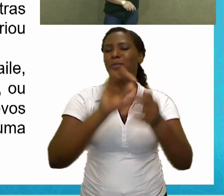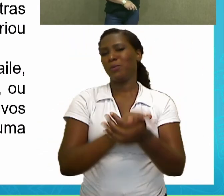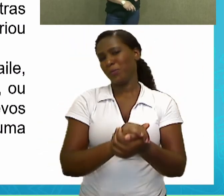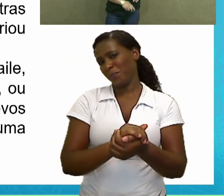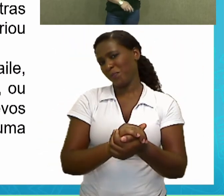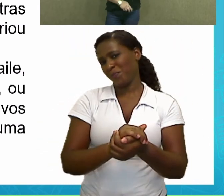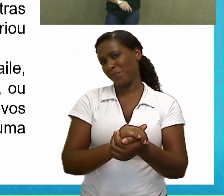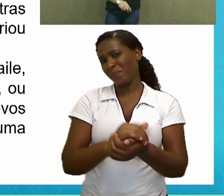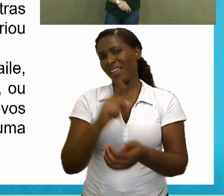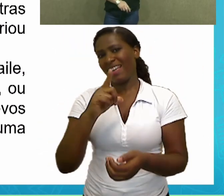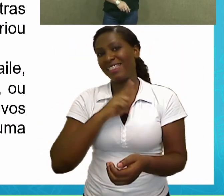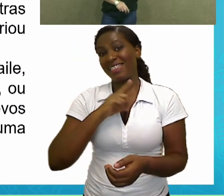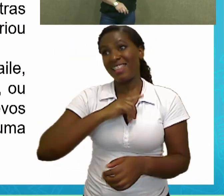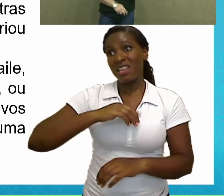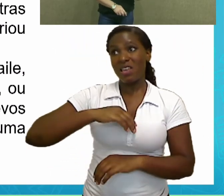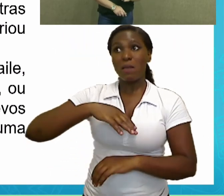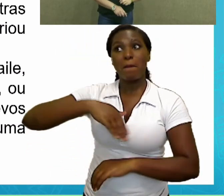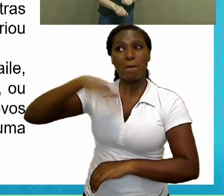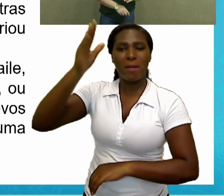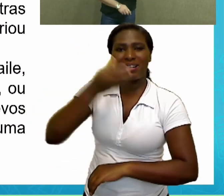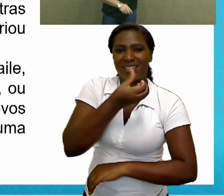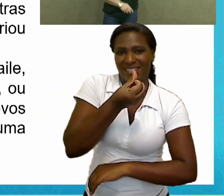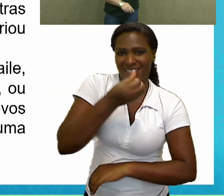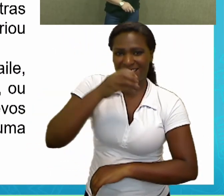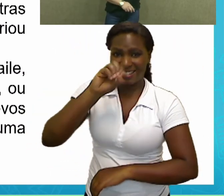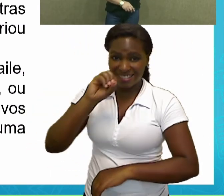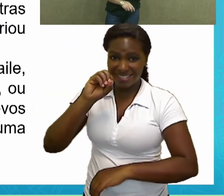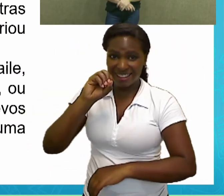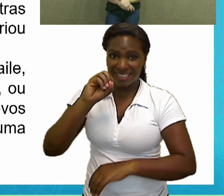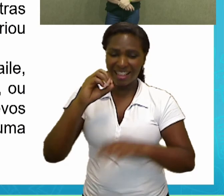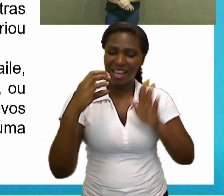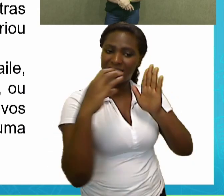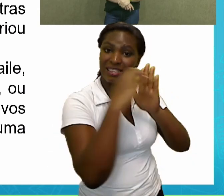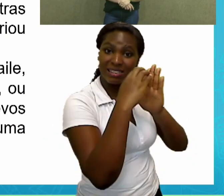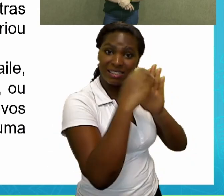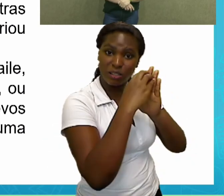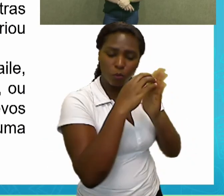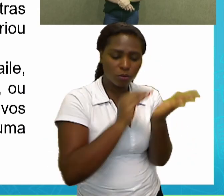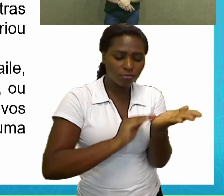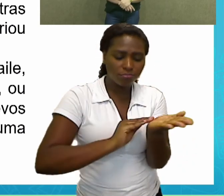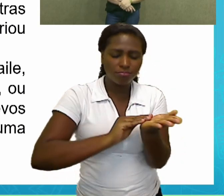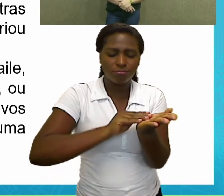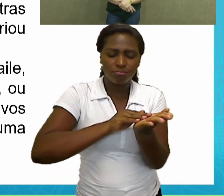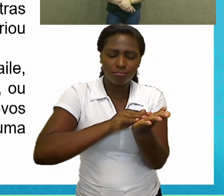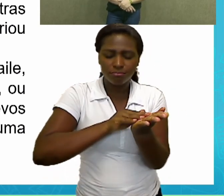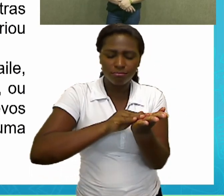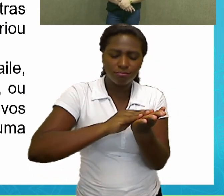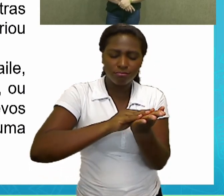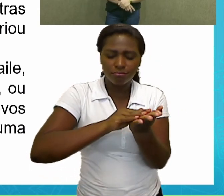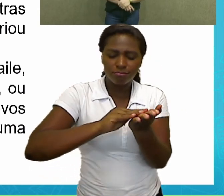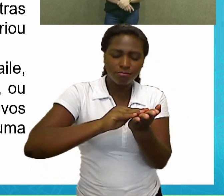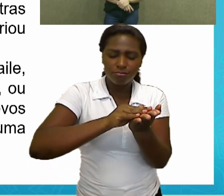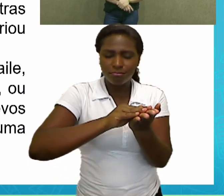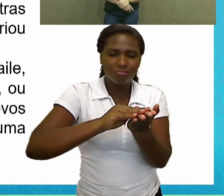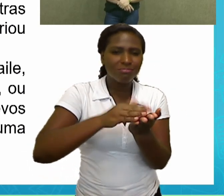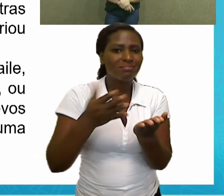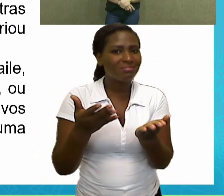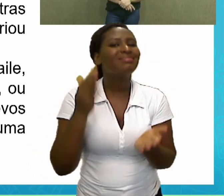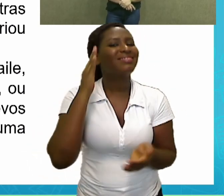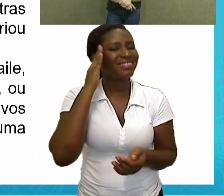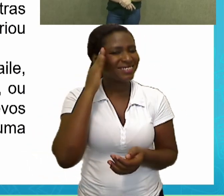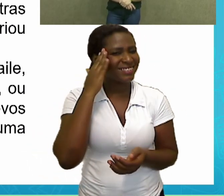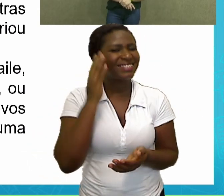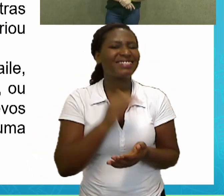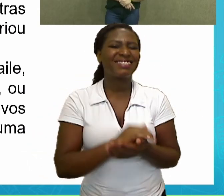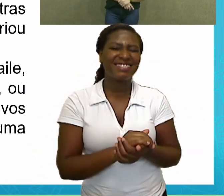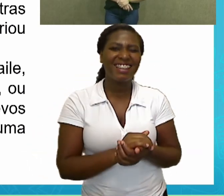em relevos e comunicações de até 6 pontos dispostos em uma célula, em 2 colunas de